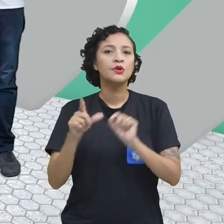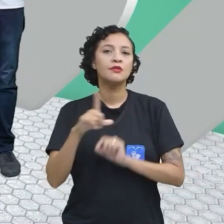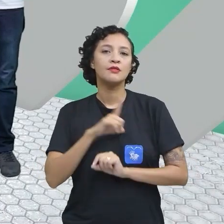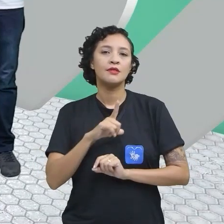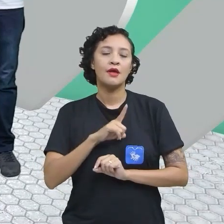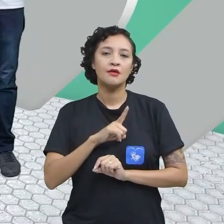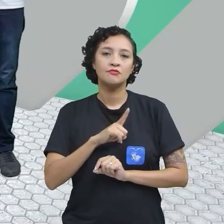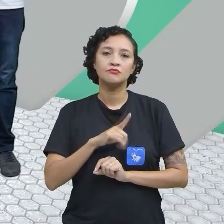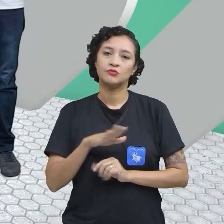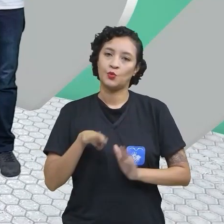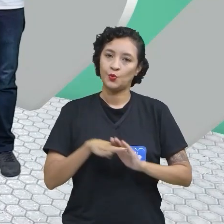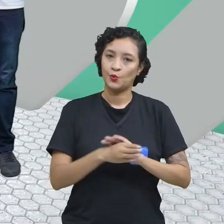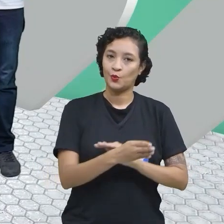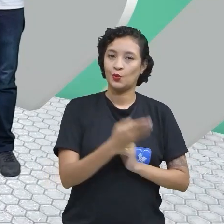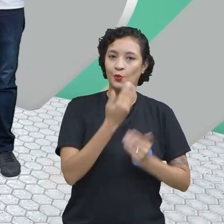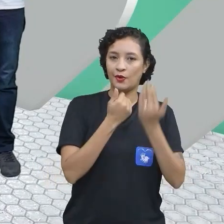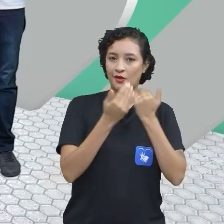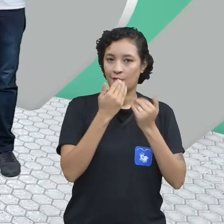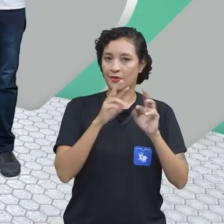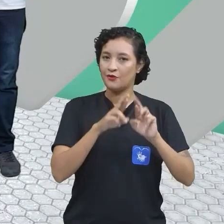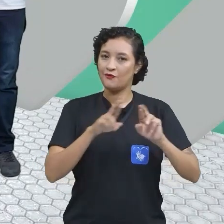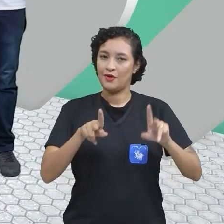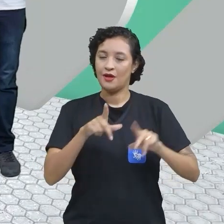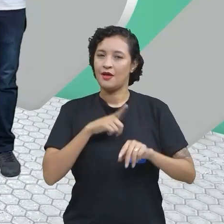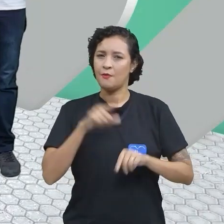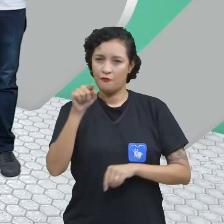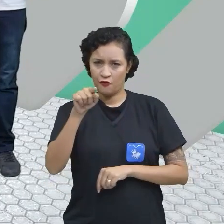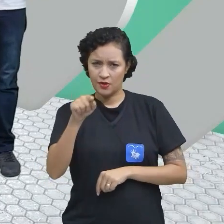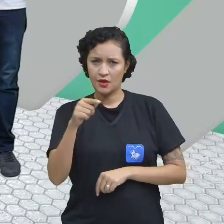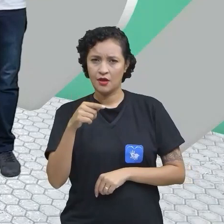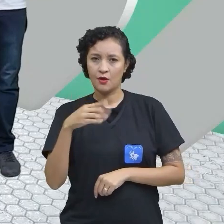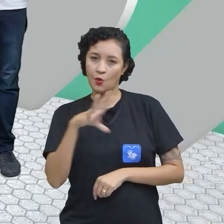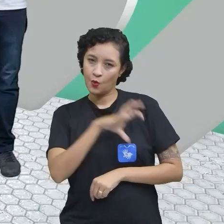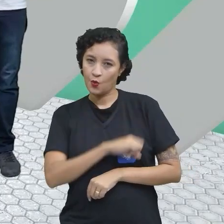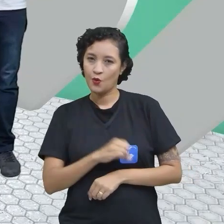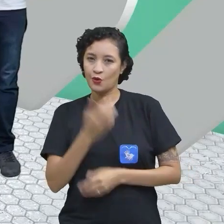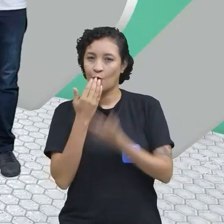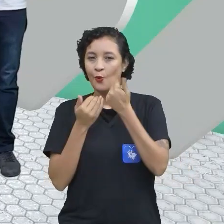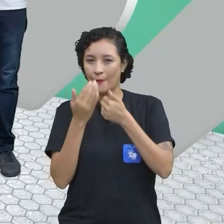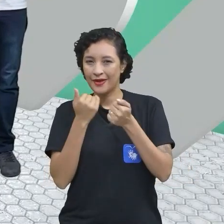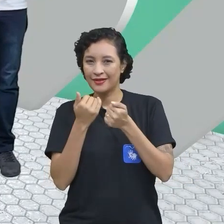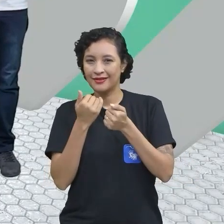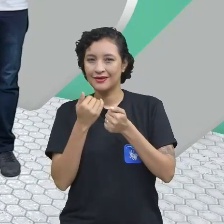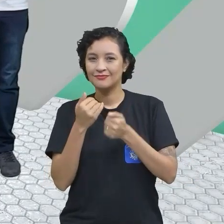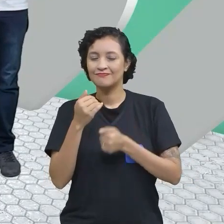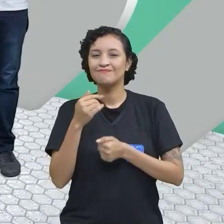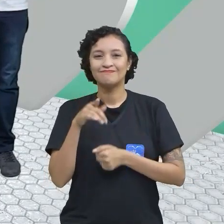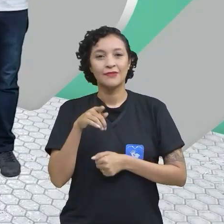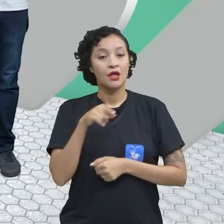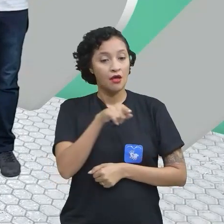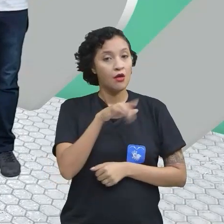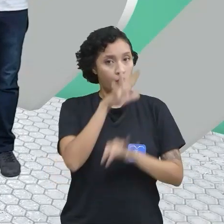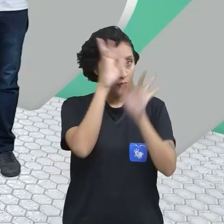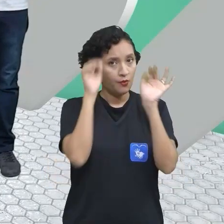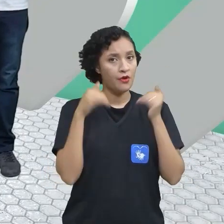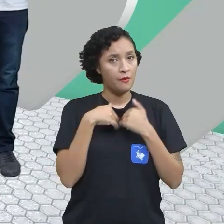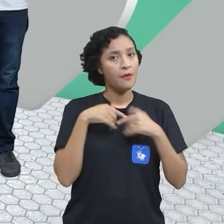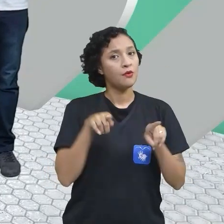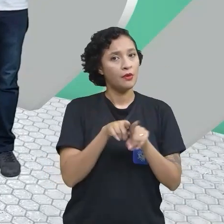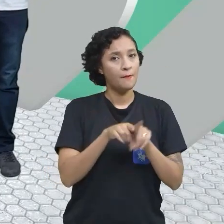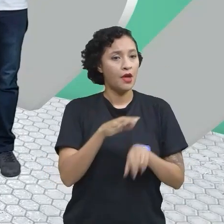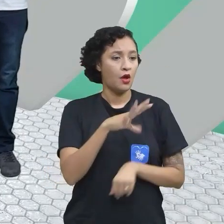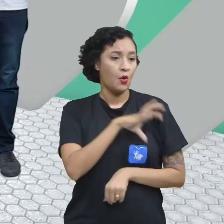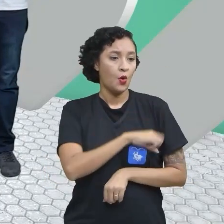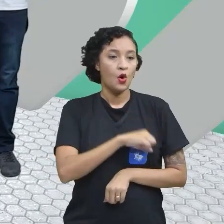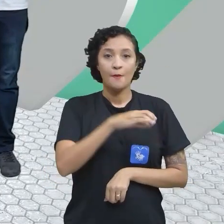alimentares diferentes. Cada um gosta de uma coisa. Por exemplo, você não tem uma comida favorita? Então, eles também têm uma comida favorita.